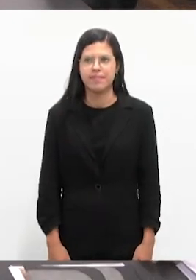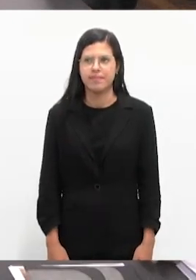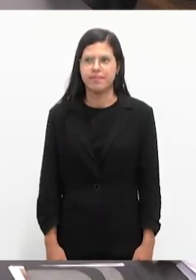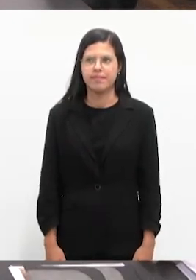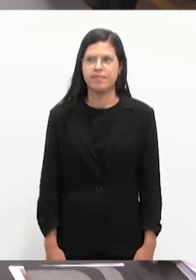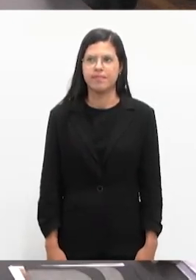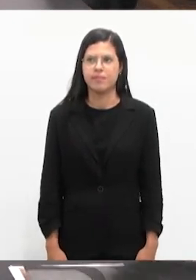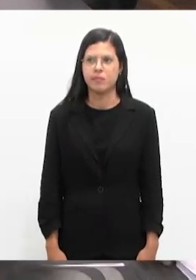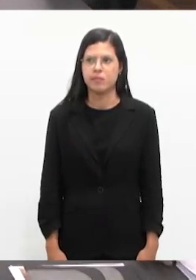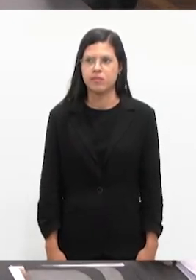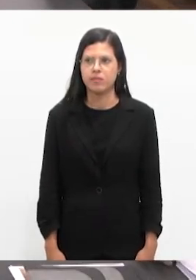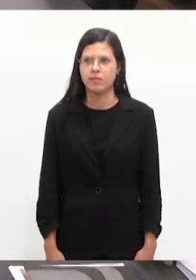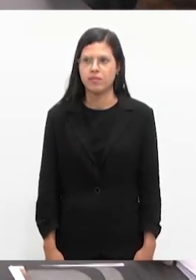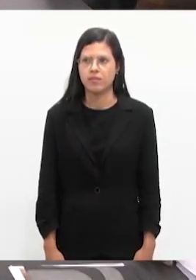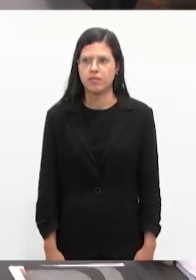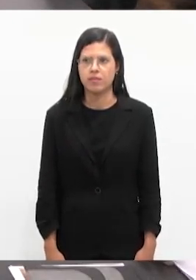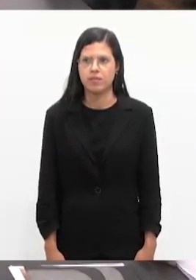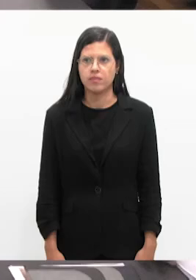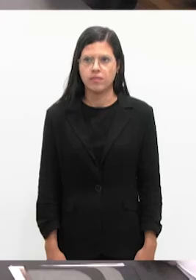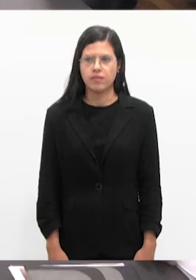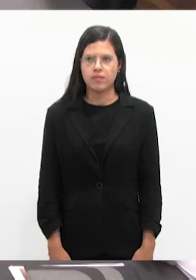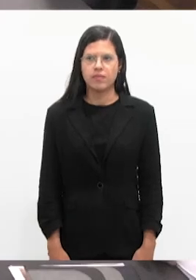é.